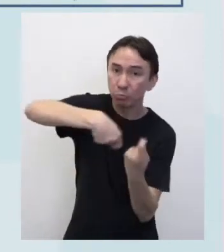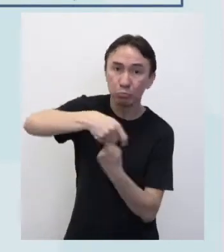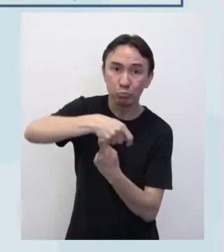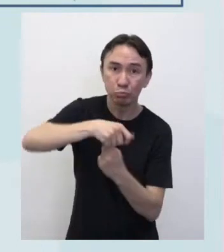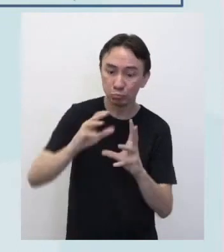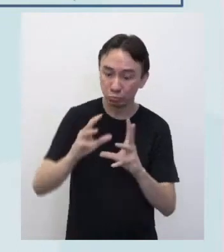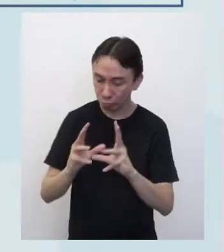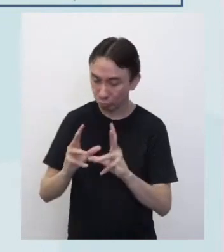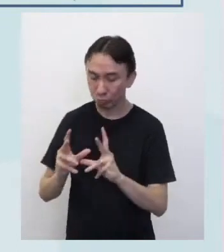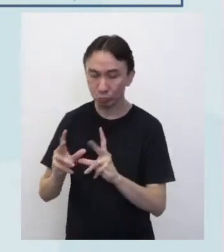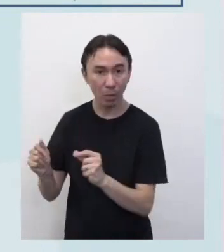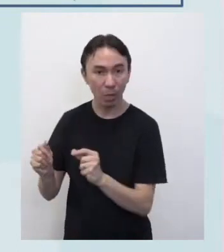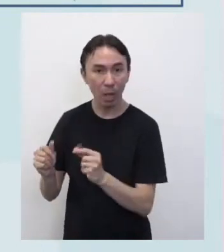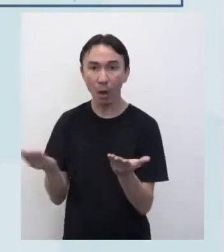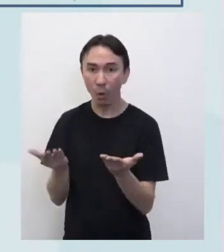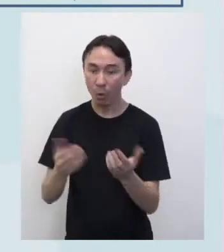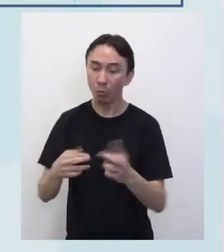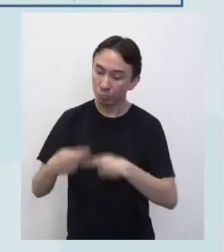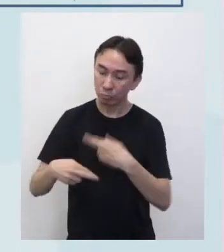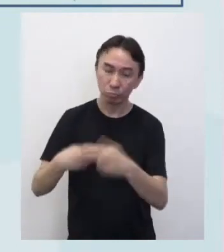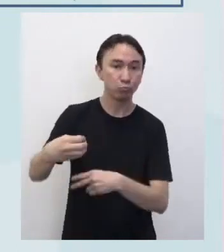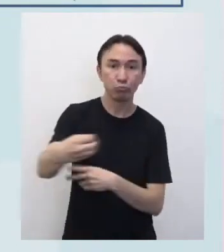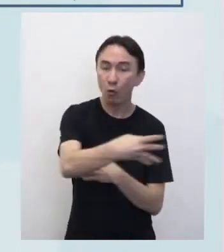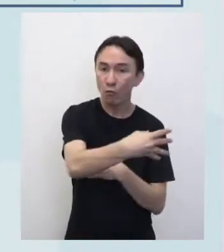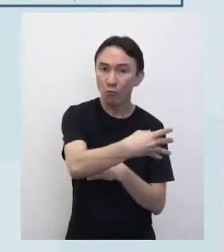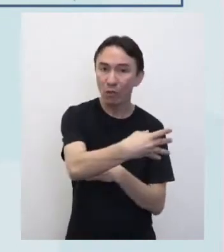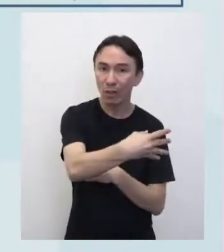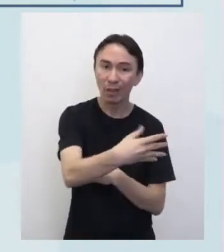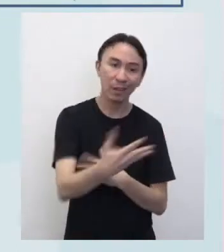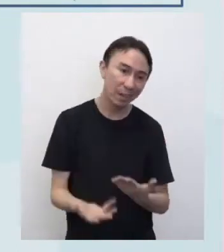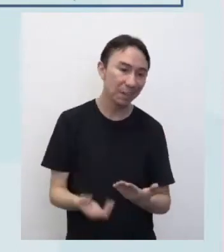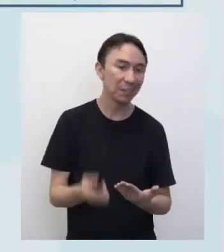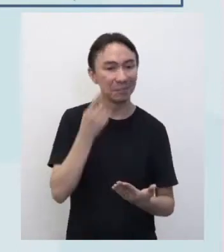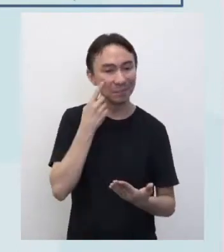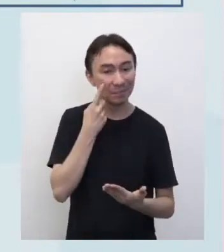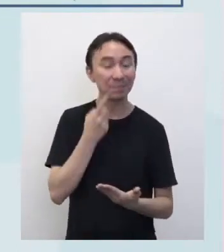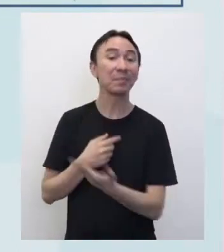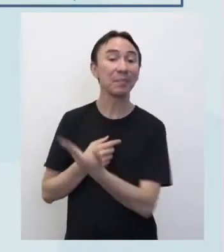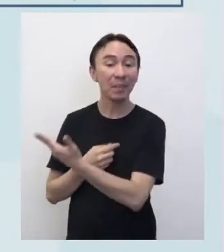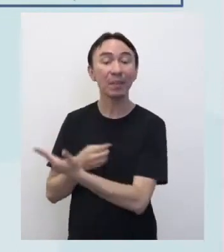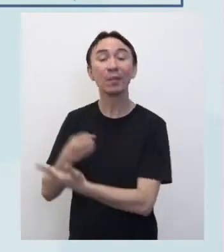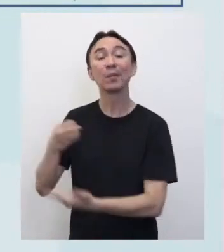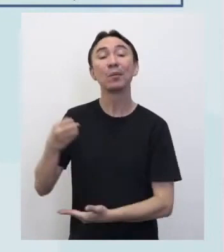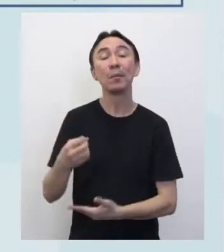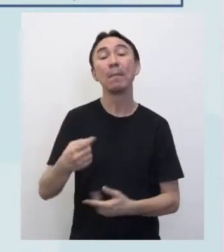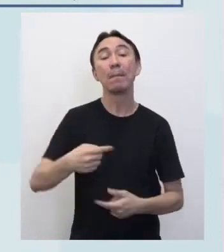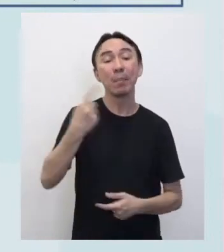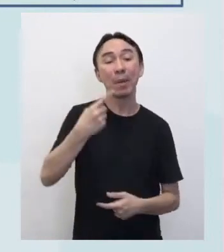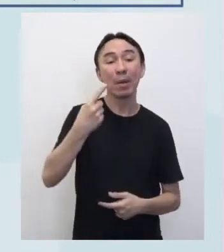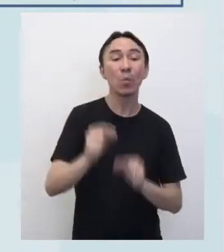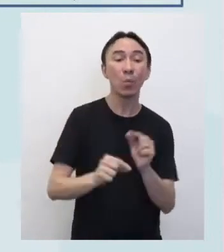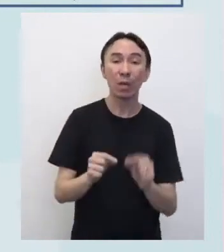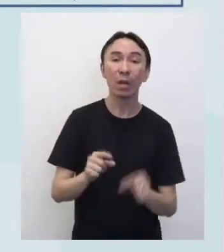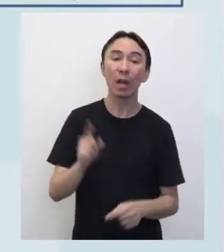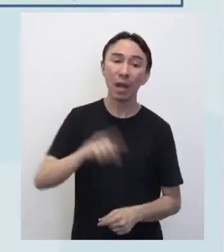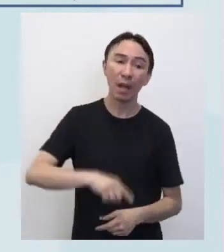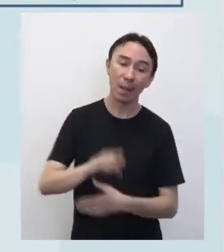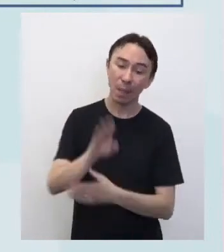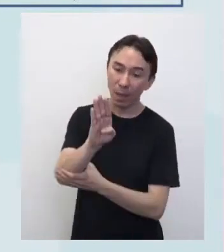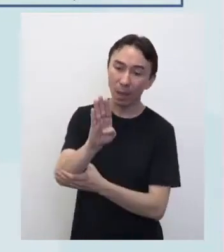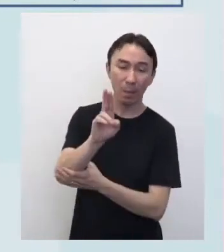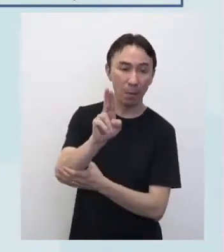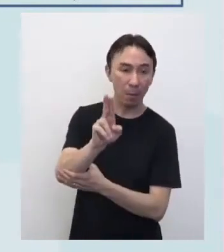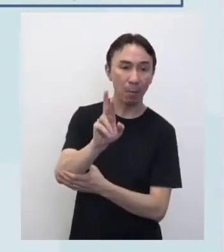ressurgindo, né? Então, o primeiro elemento que a gente aponta aí são os burgos, né? Os burgos aí